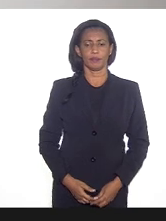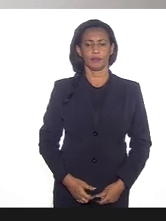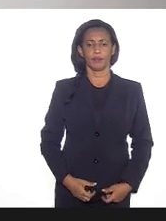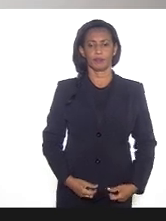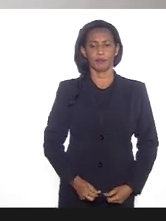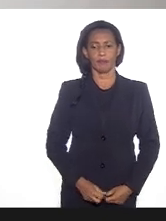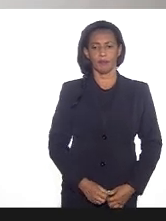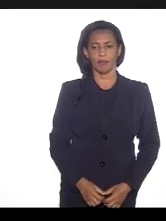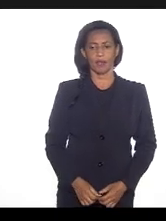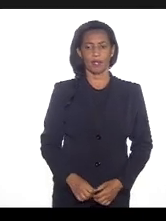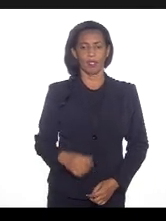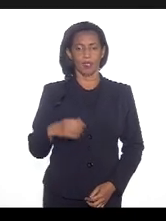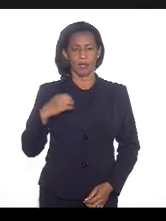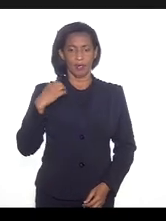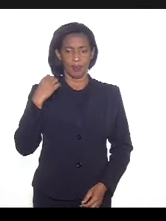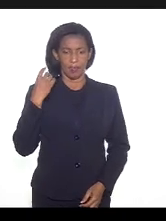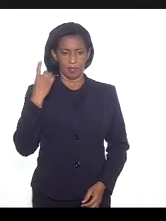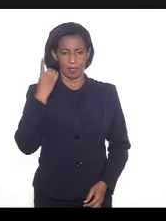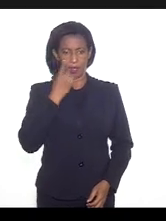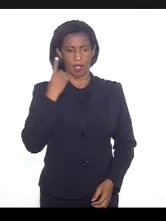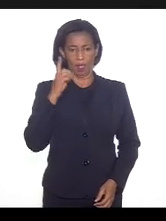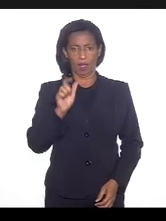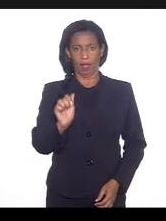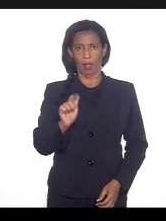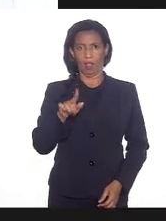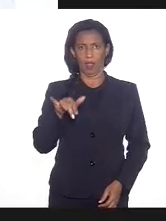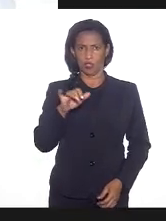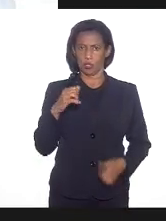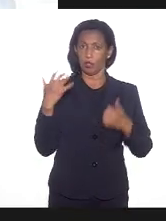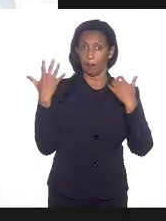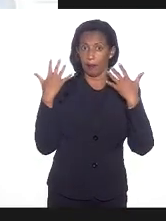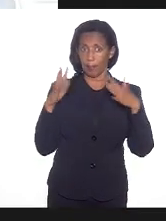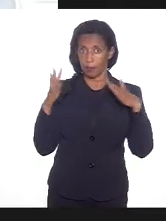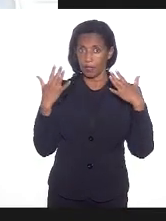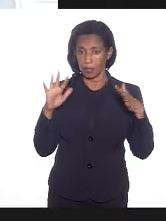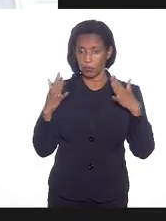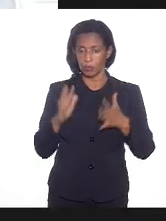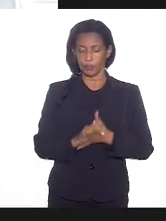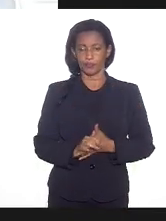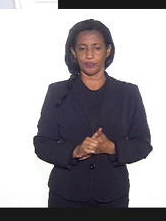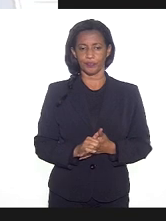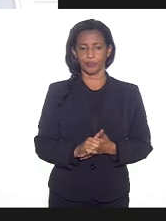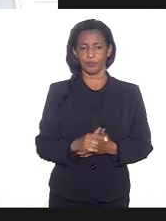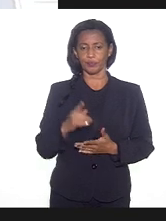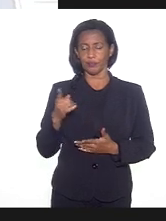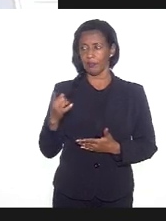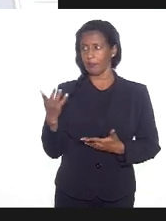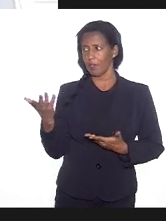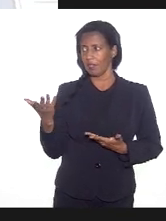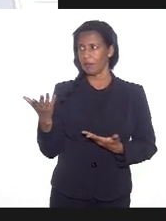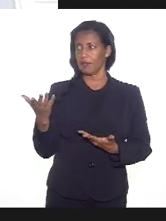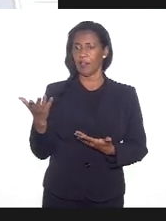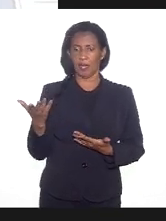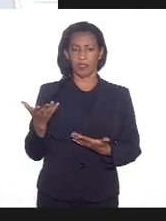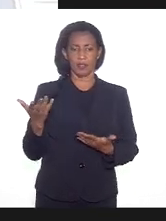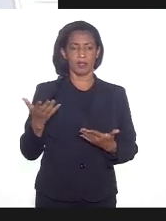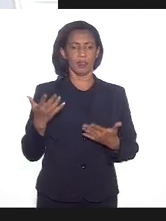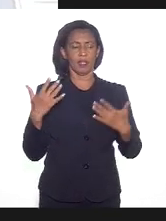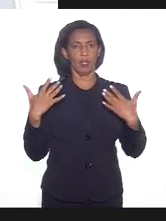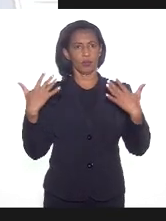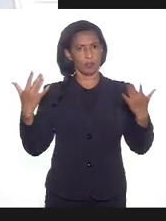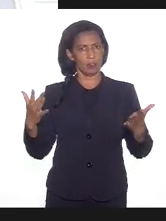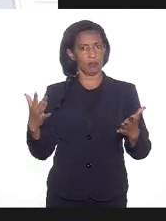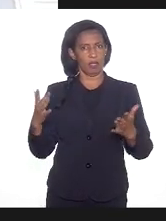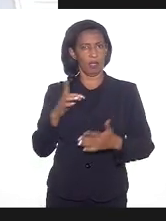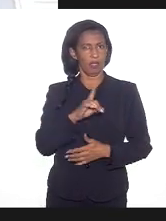Deputado Alexandre Freitas. Flávia, assim, eu parabenizo a tentativa de saldar o déficit,